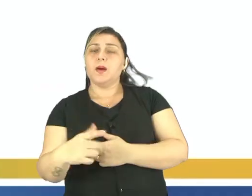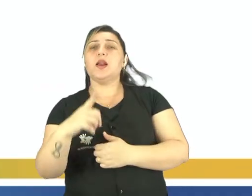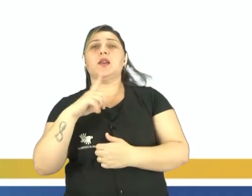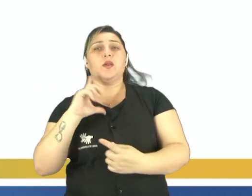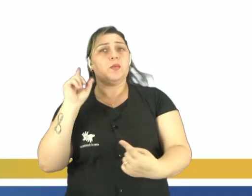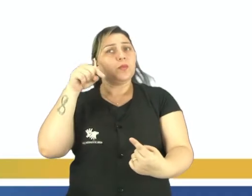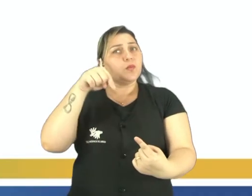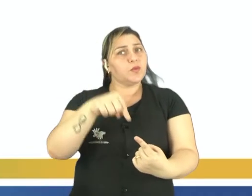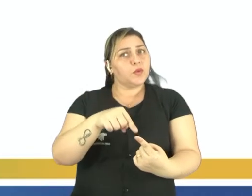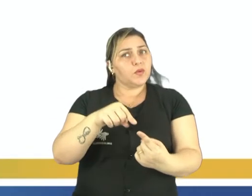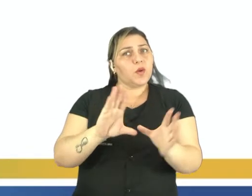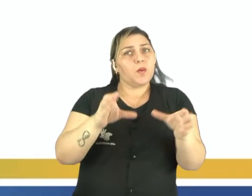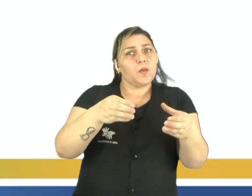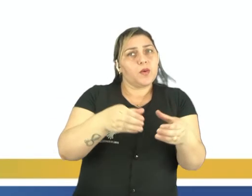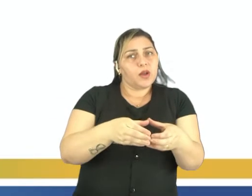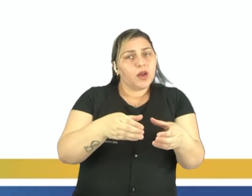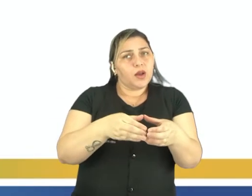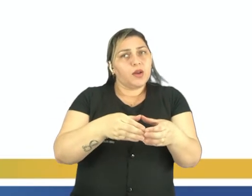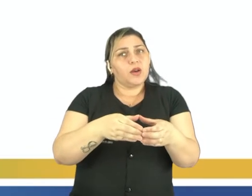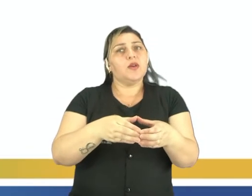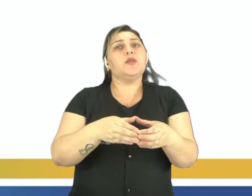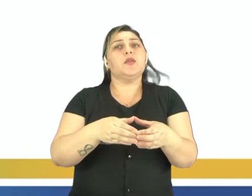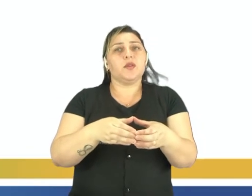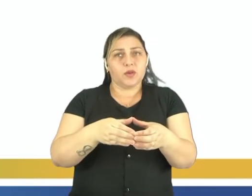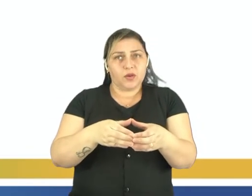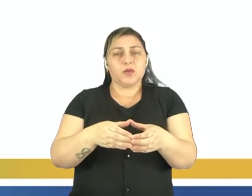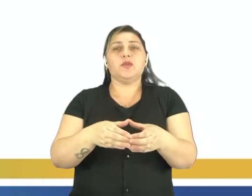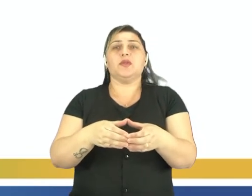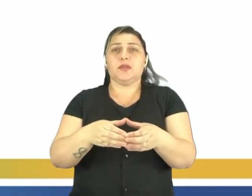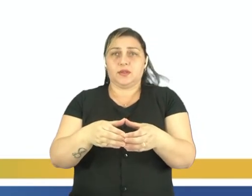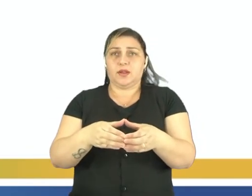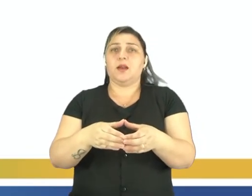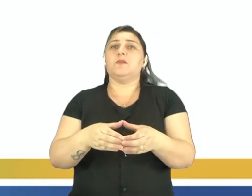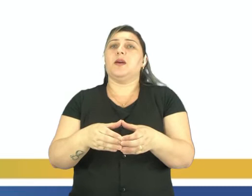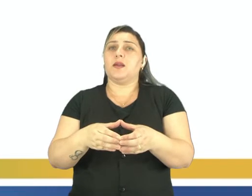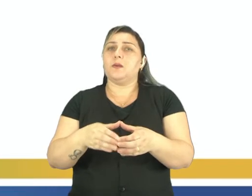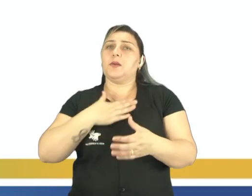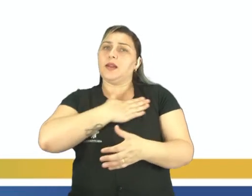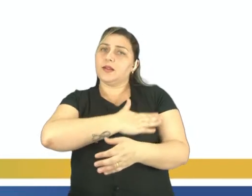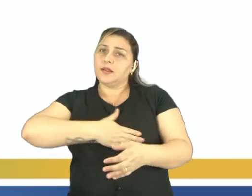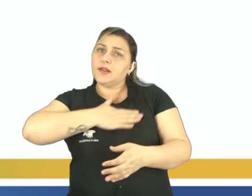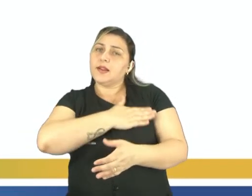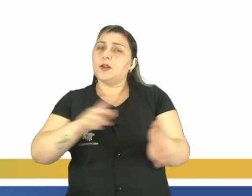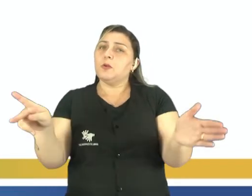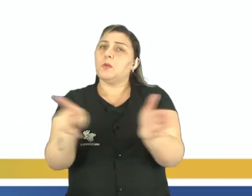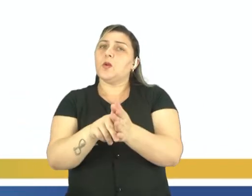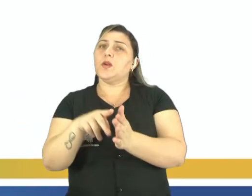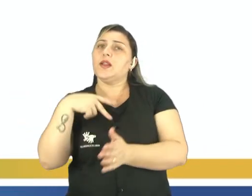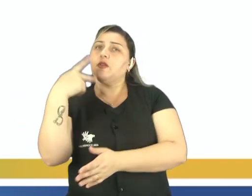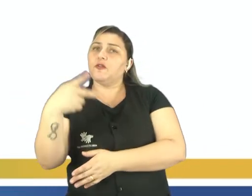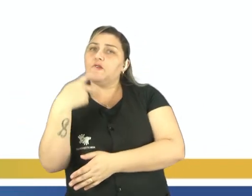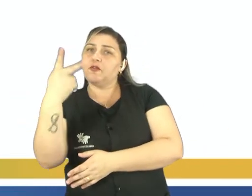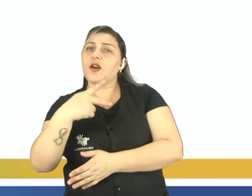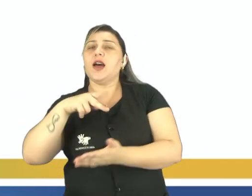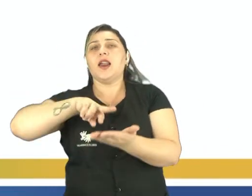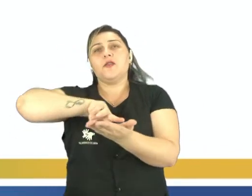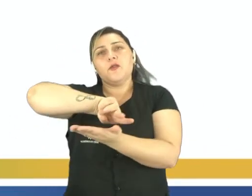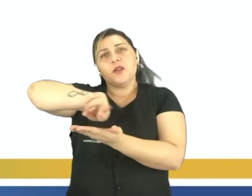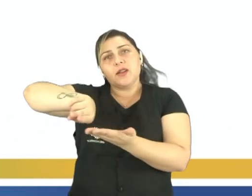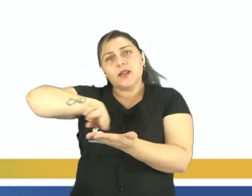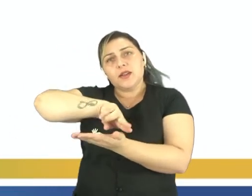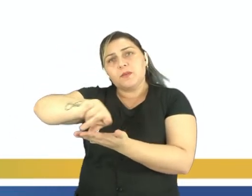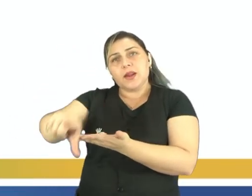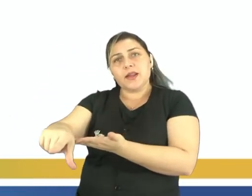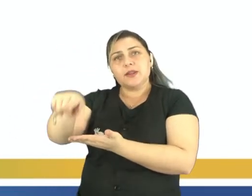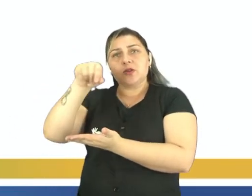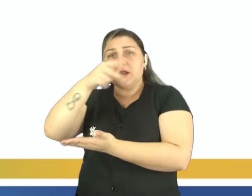em uma comunidade exatamente porque ela é moldável para a satisfação do propósito da fala. Ela é variável para ofertar as